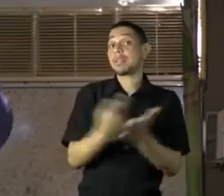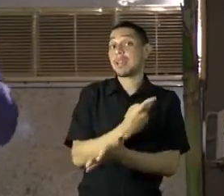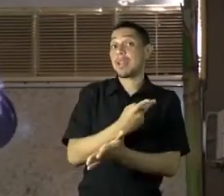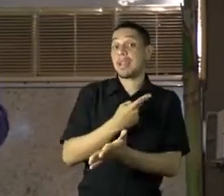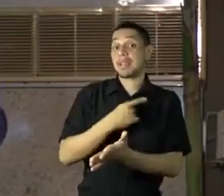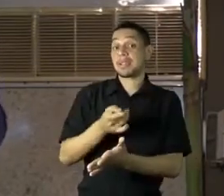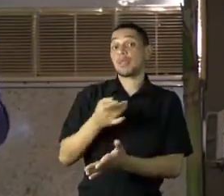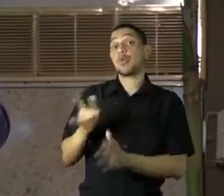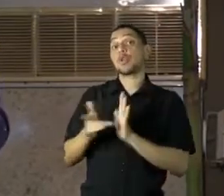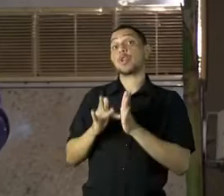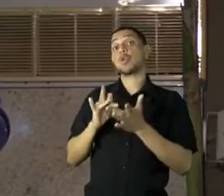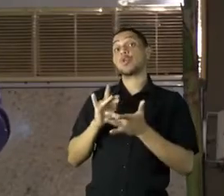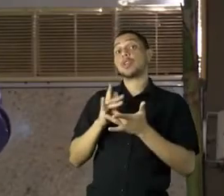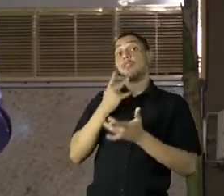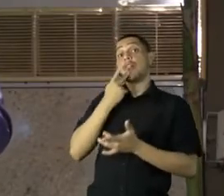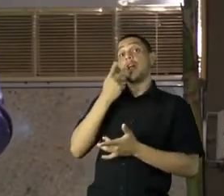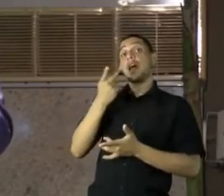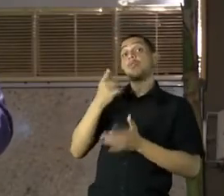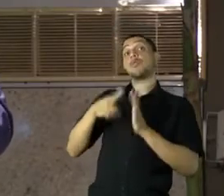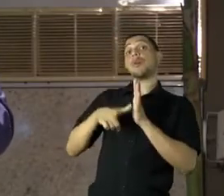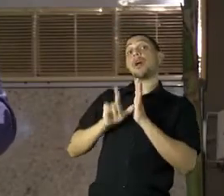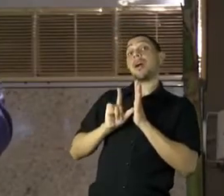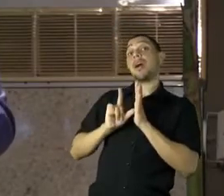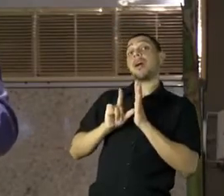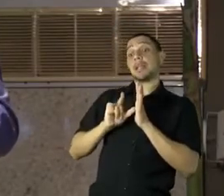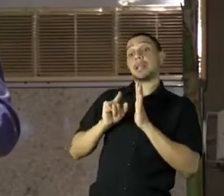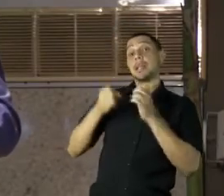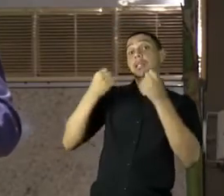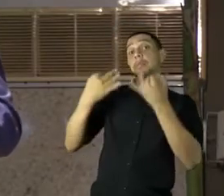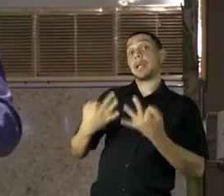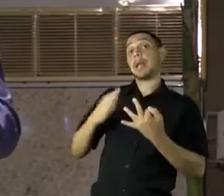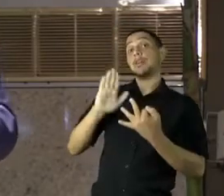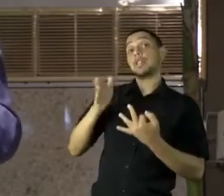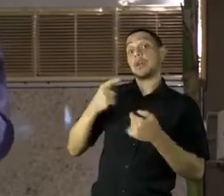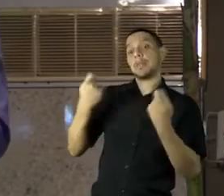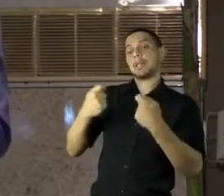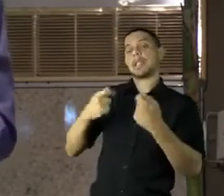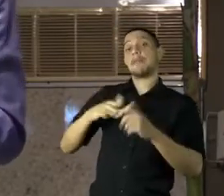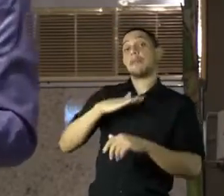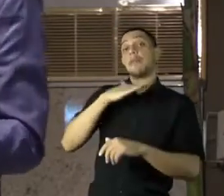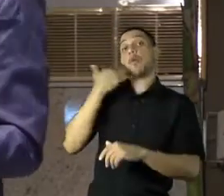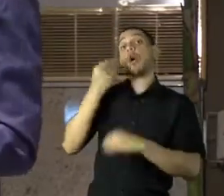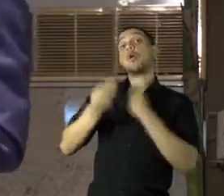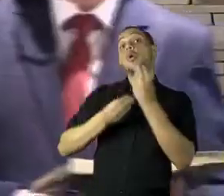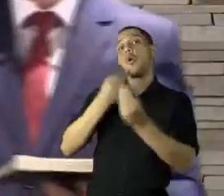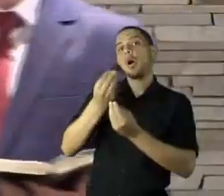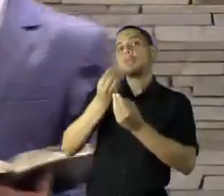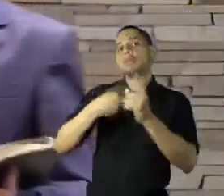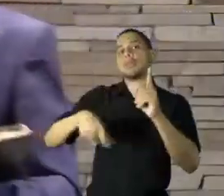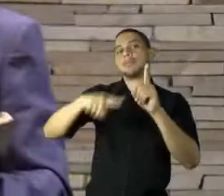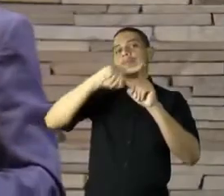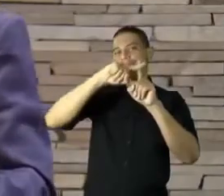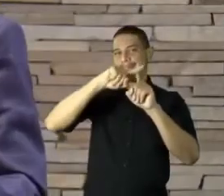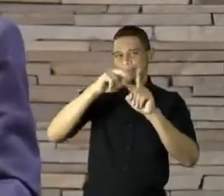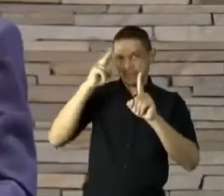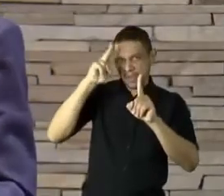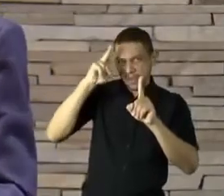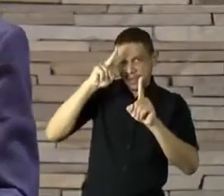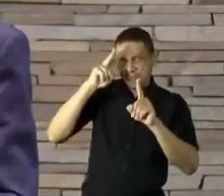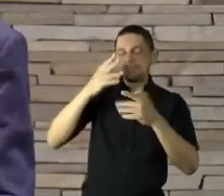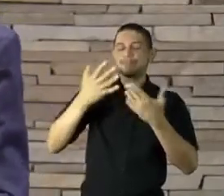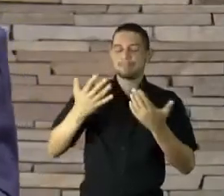Jesus significando modo porque havia de morrer muito bem o verso